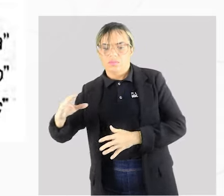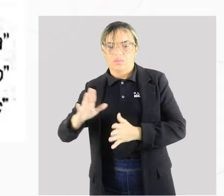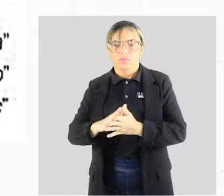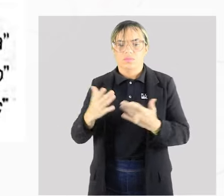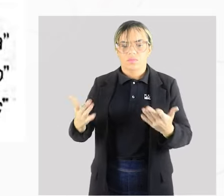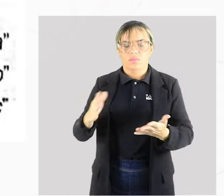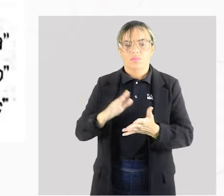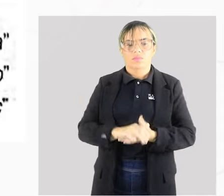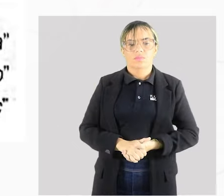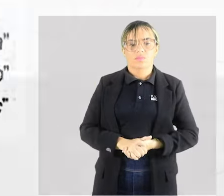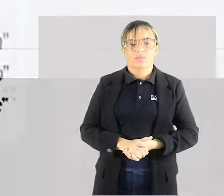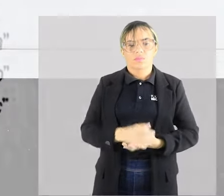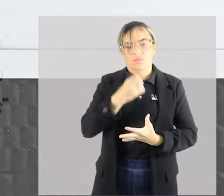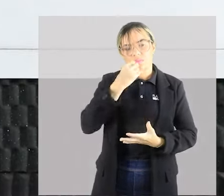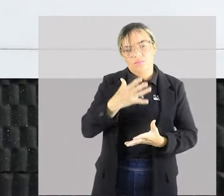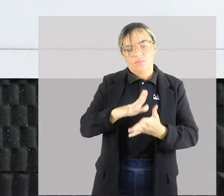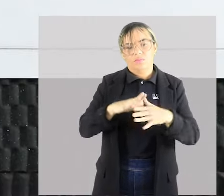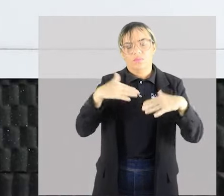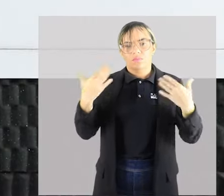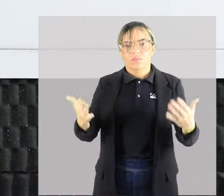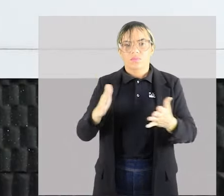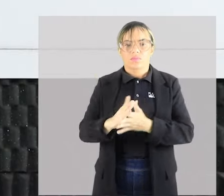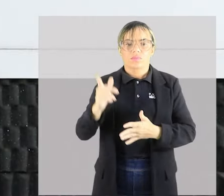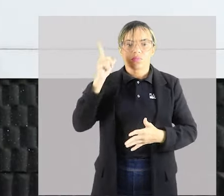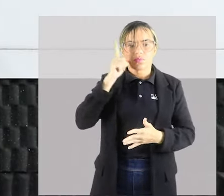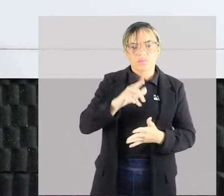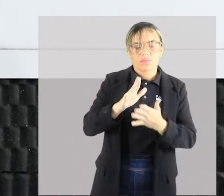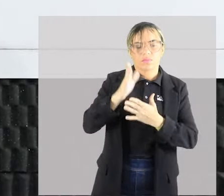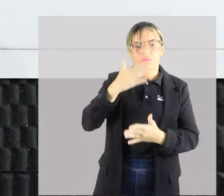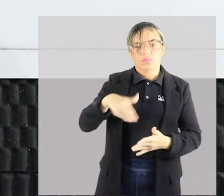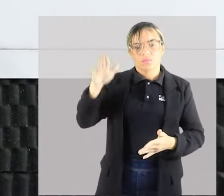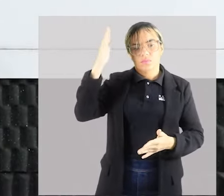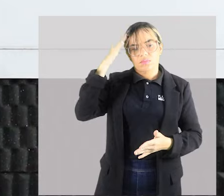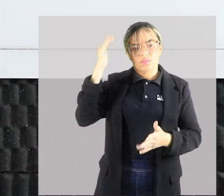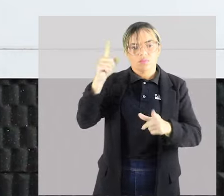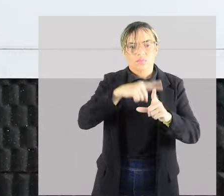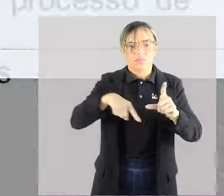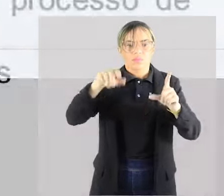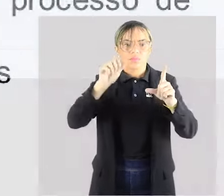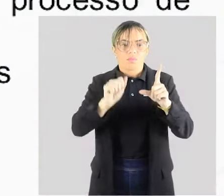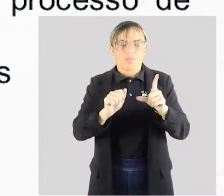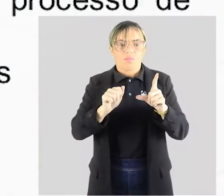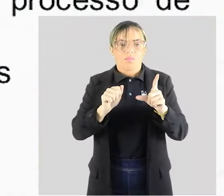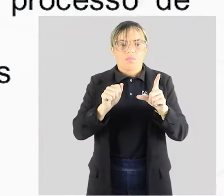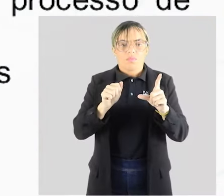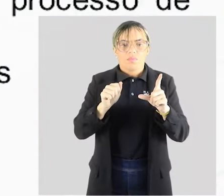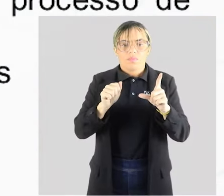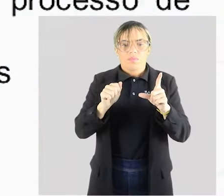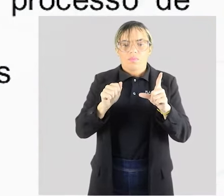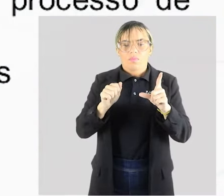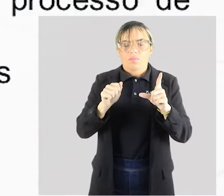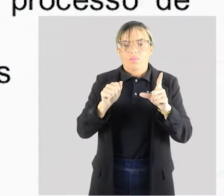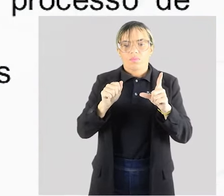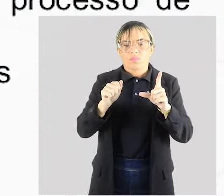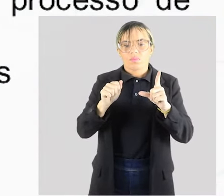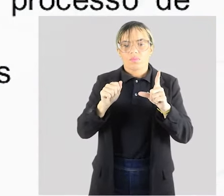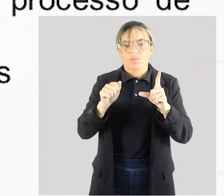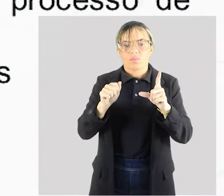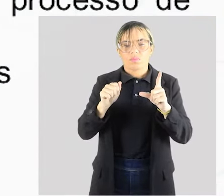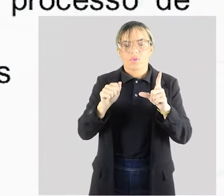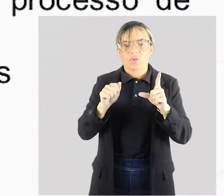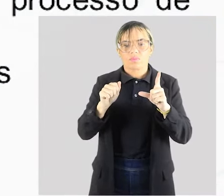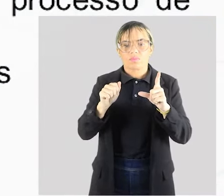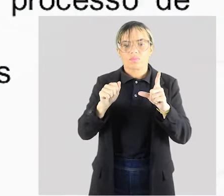proteína C Tá bom então a gente consegue compreender o qu letra a a única molécula que participa da